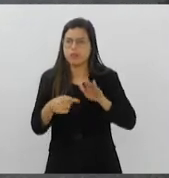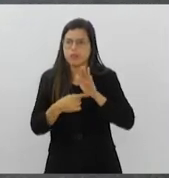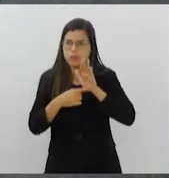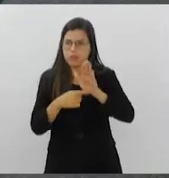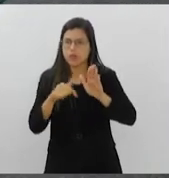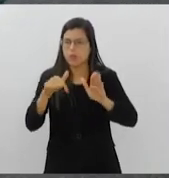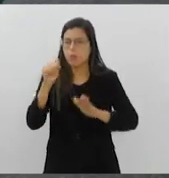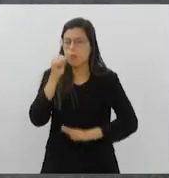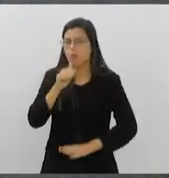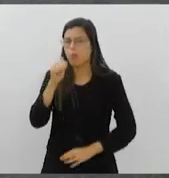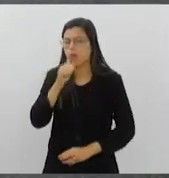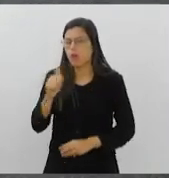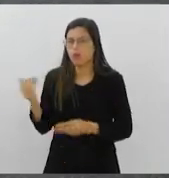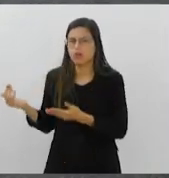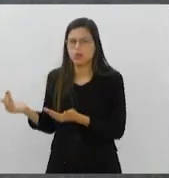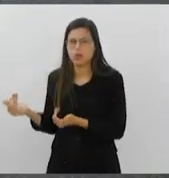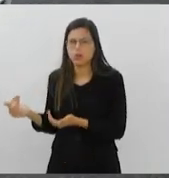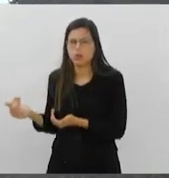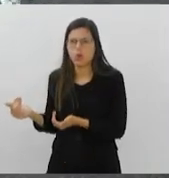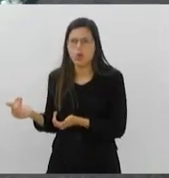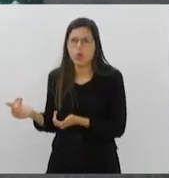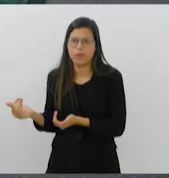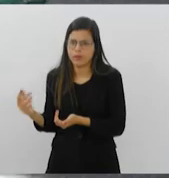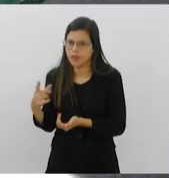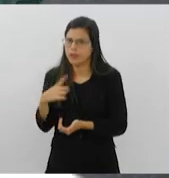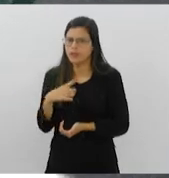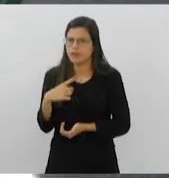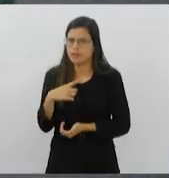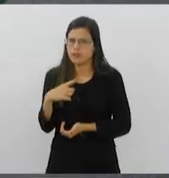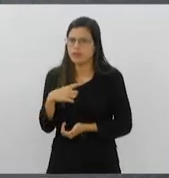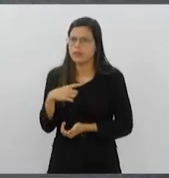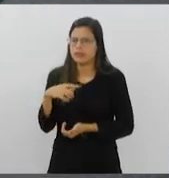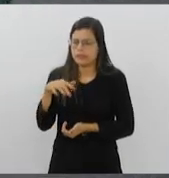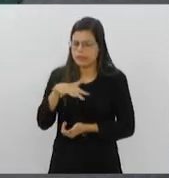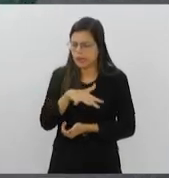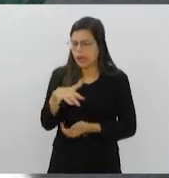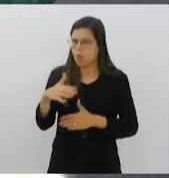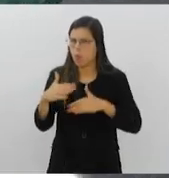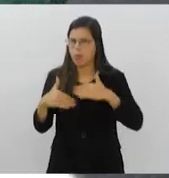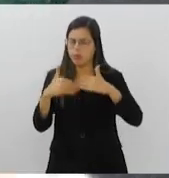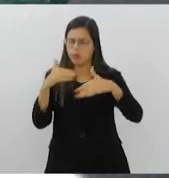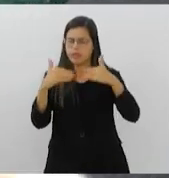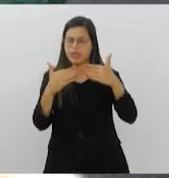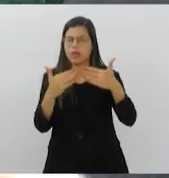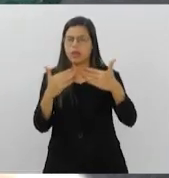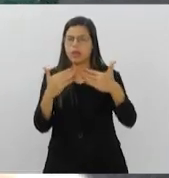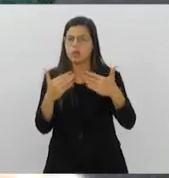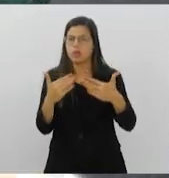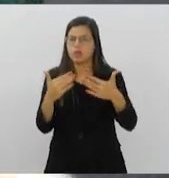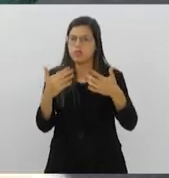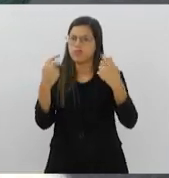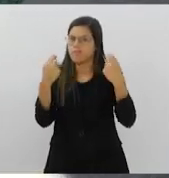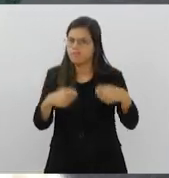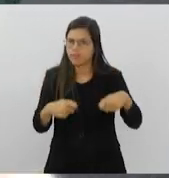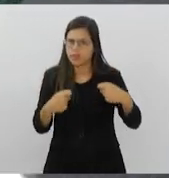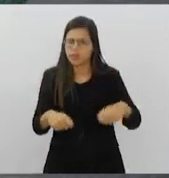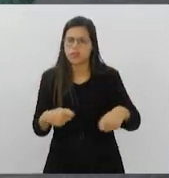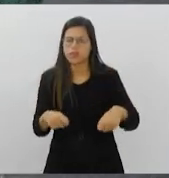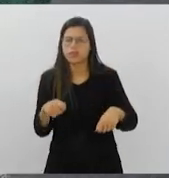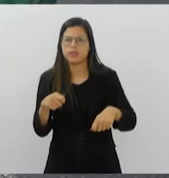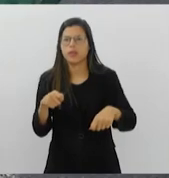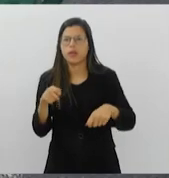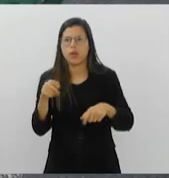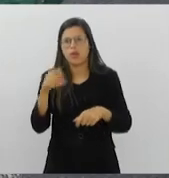mulheres jovens que estão tendo um grande processo aí de necessidade dos cuidados da